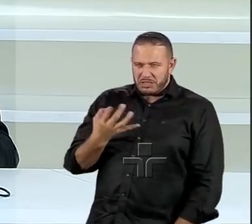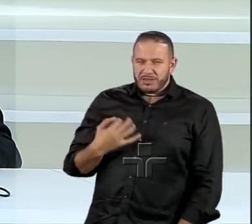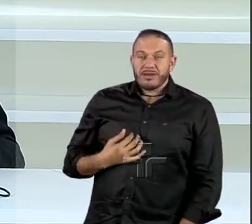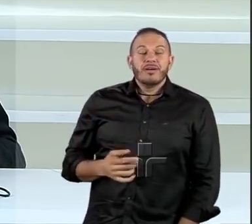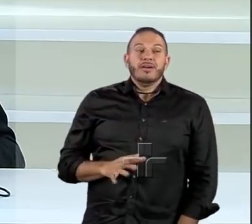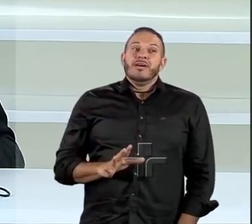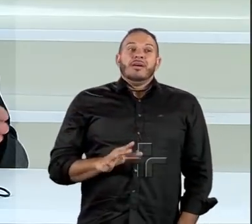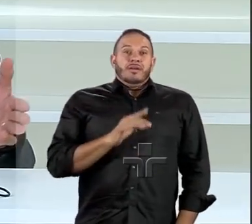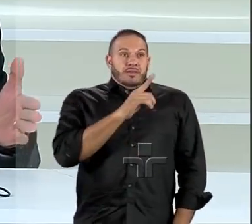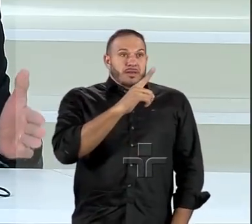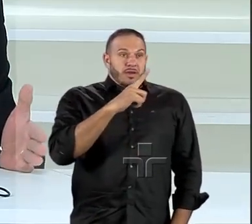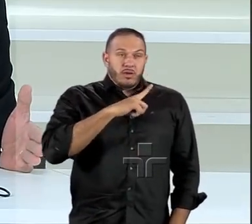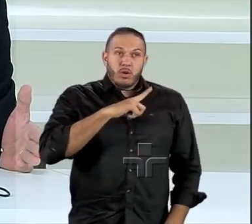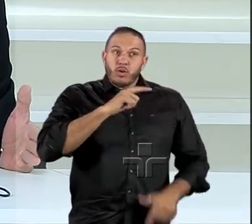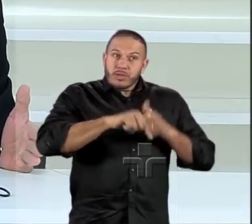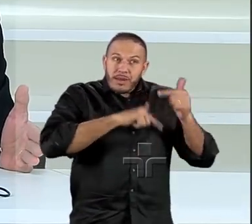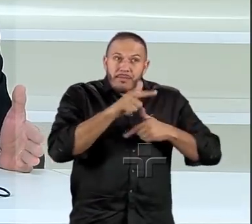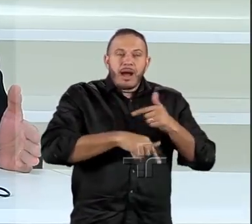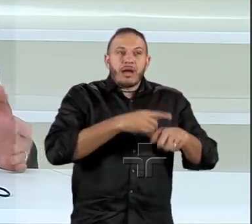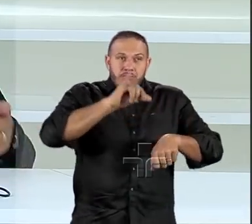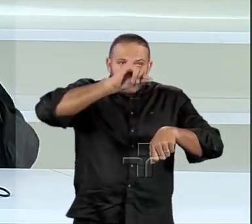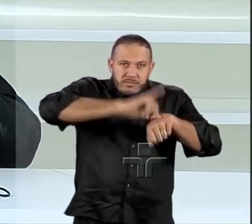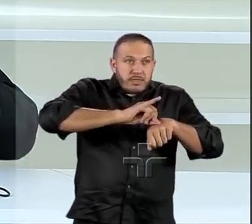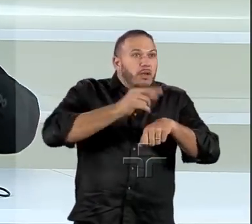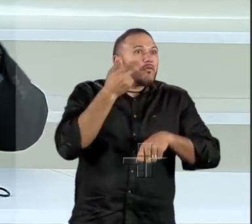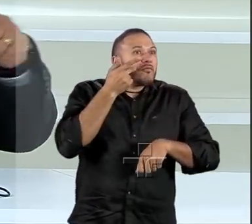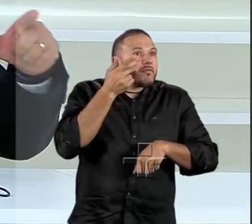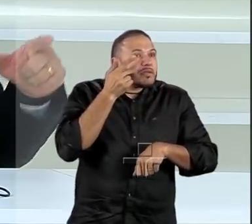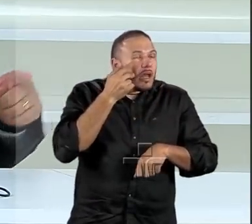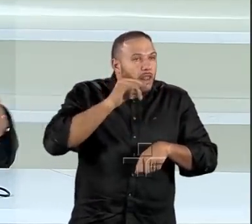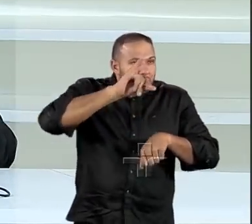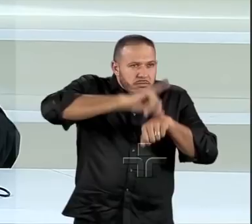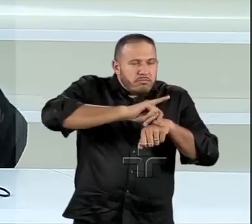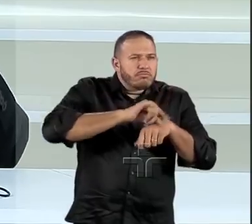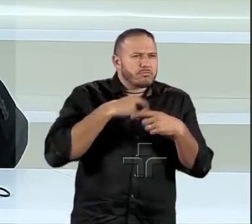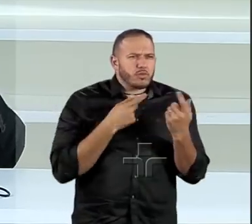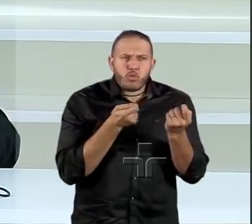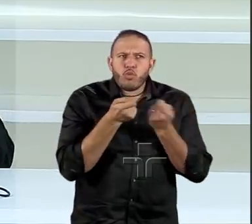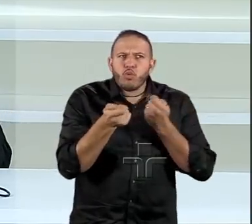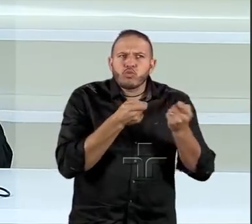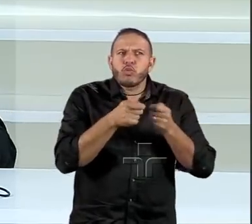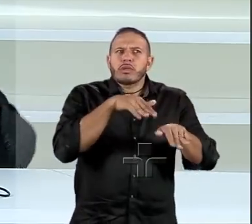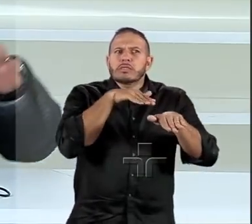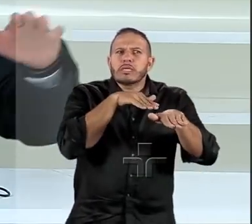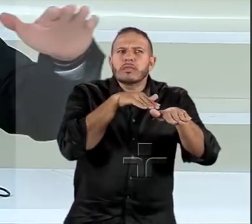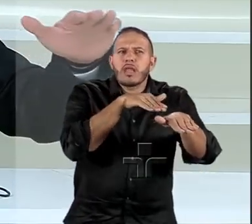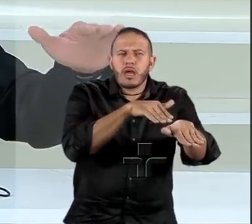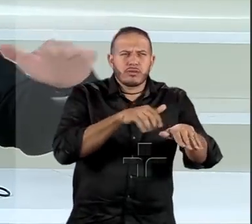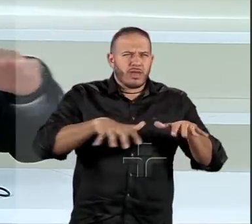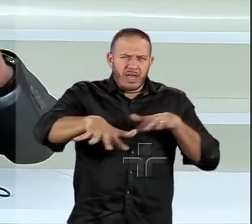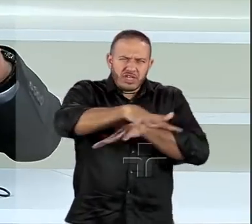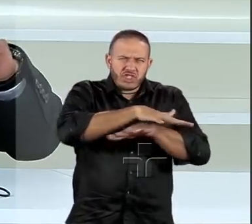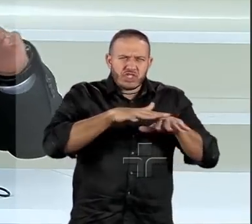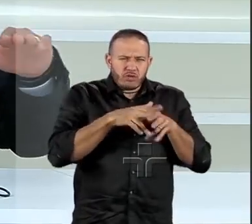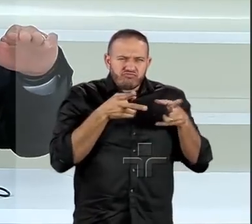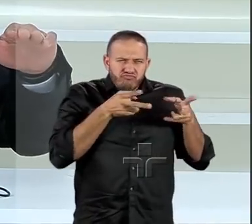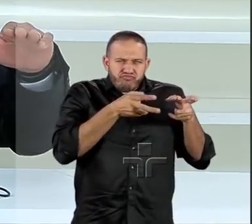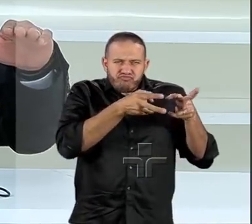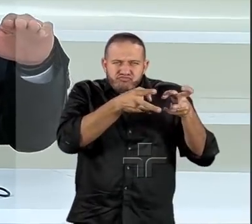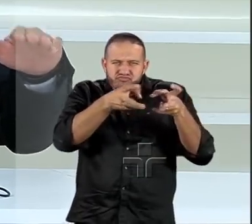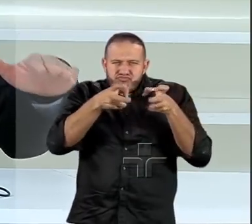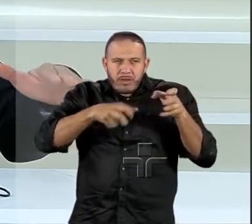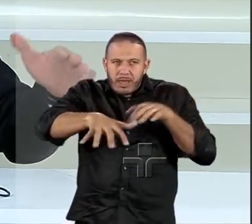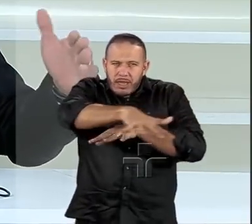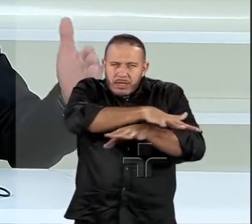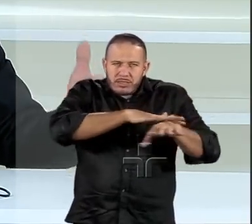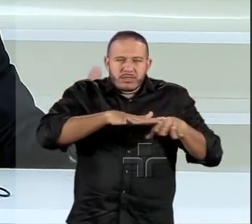trabalho efetivo, por exemplo, na capital, em Fortaleza, um controle de trânsito em regiões que notoriamente mapeamos regiões em